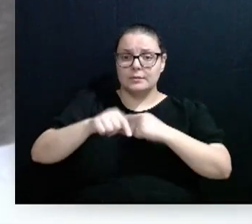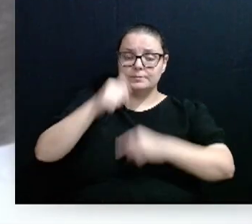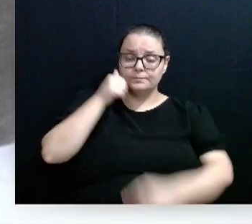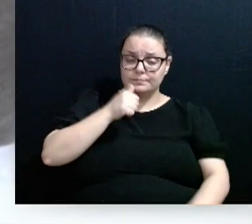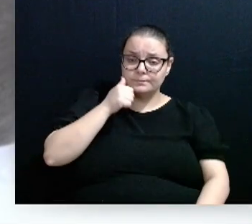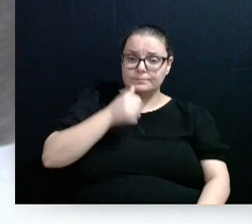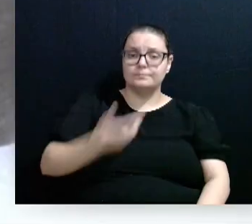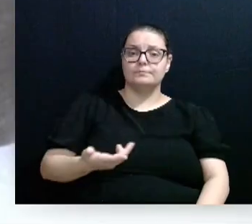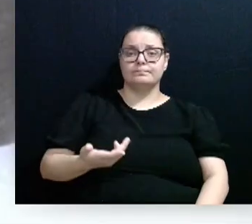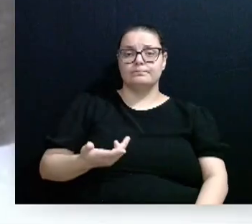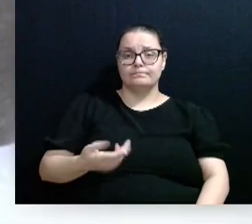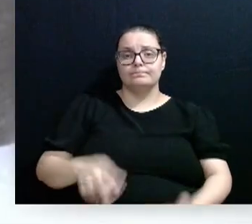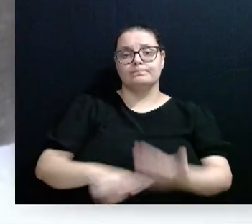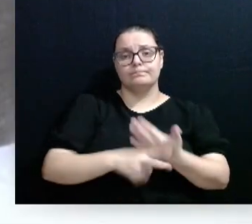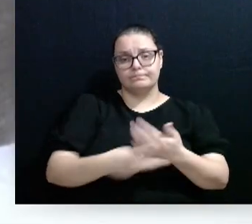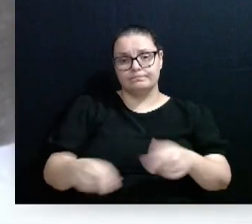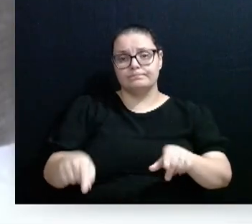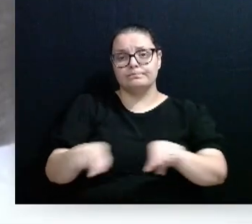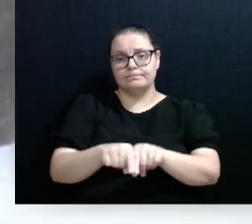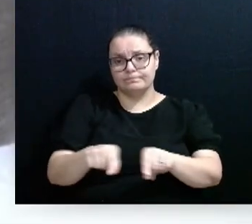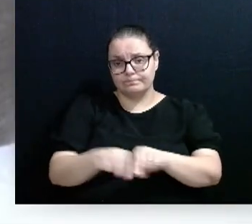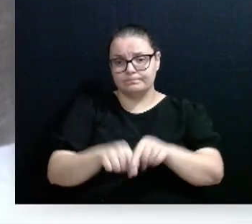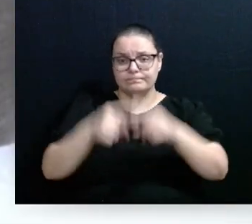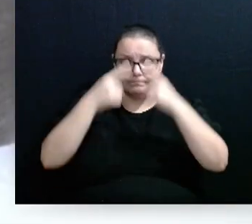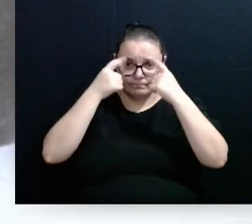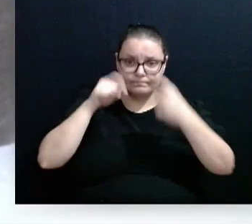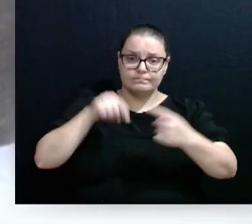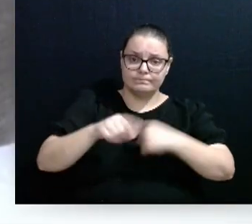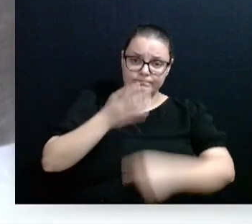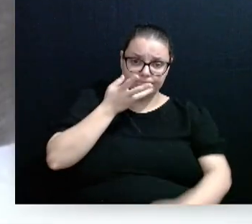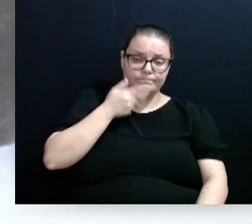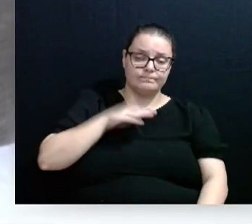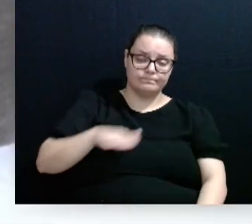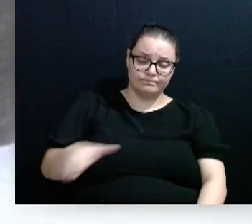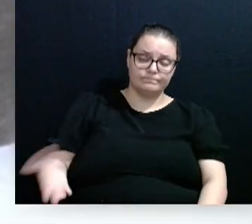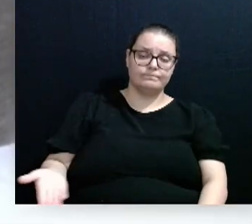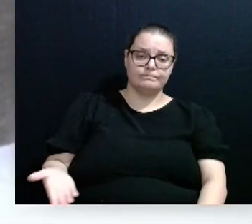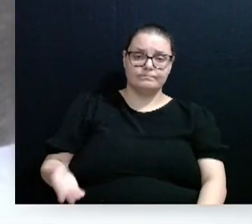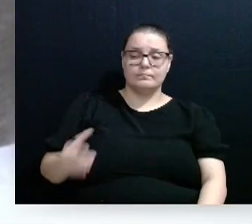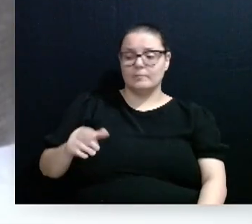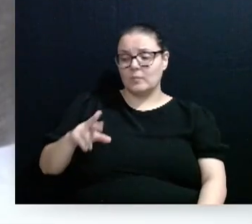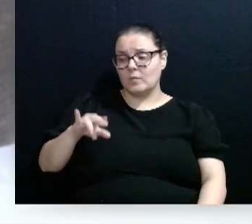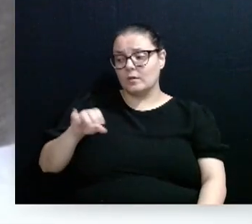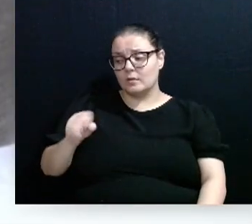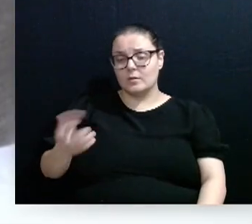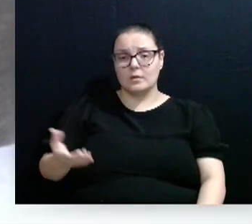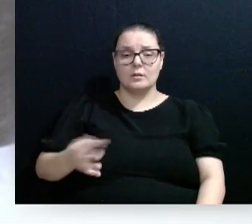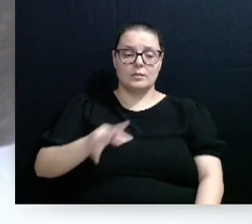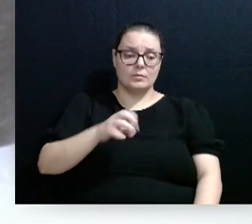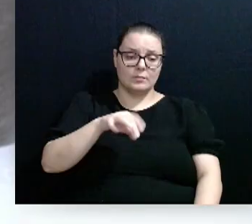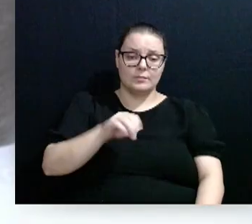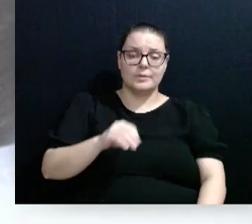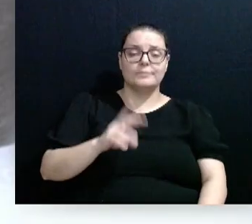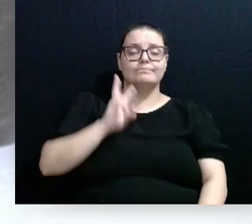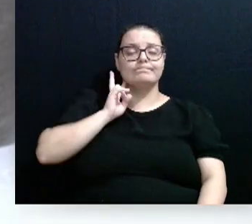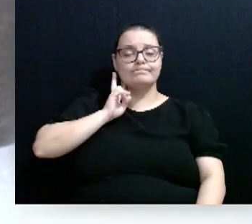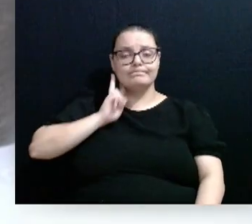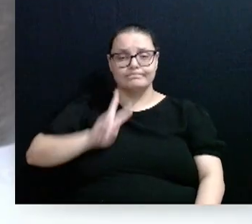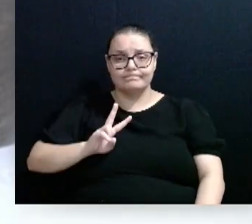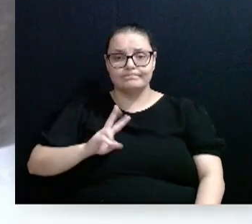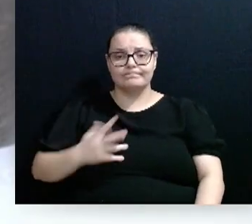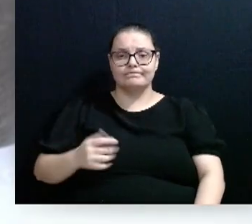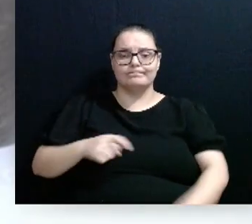acarreta também na violência contra as crianças. Então, a Cris e o Theo foram vítimas desse estado